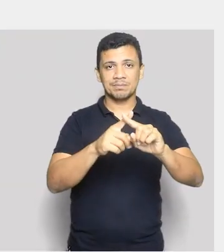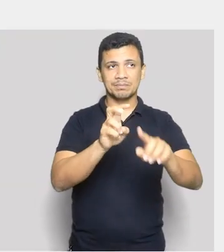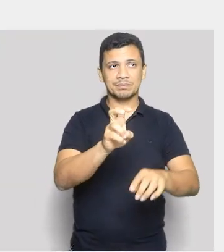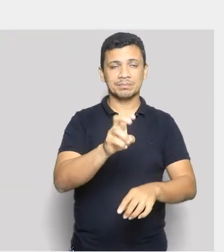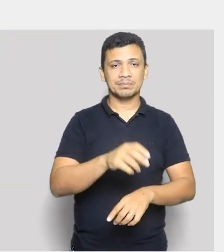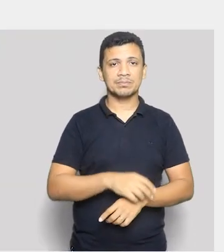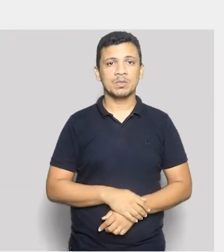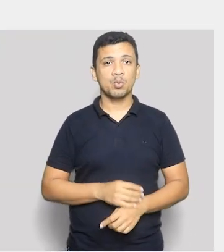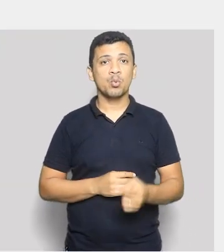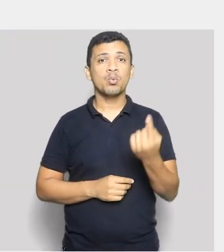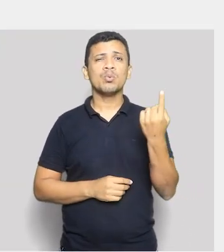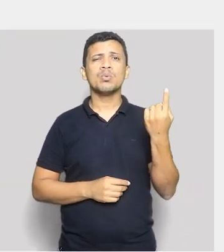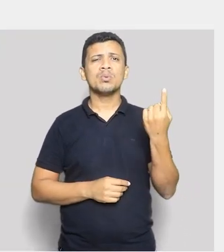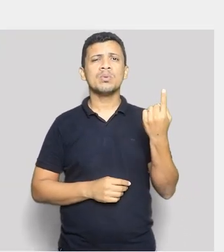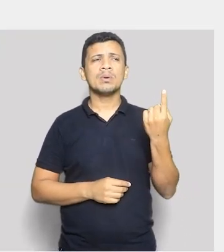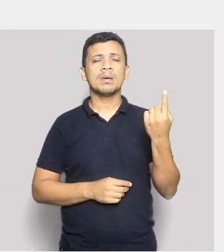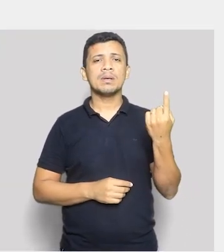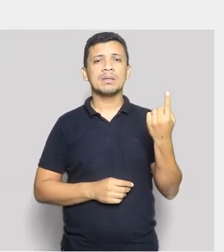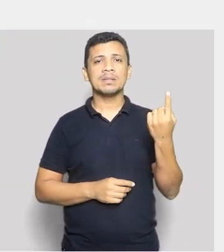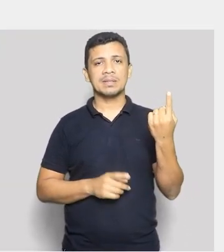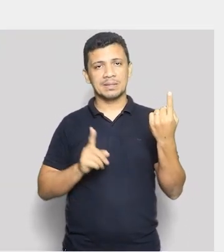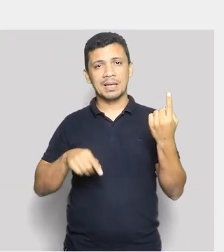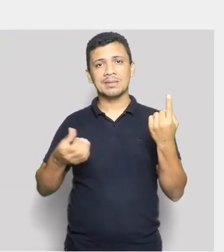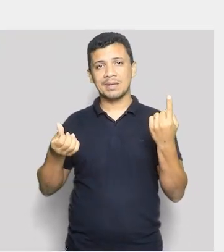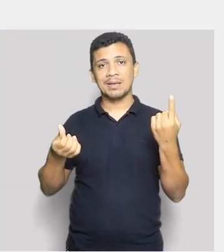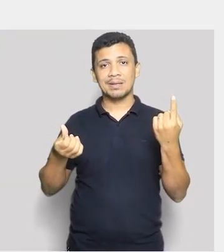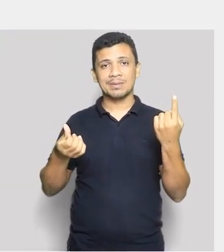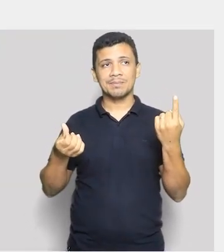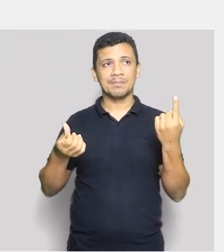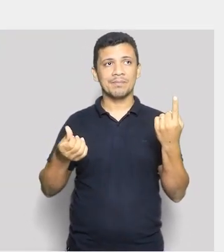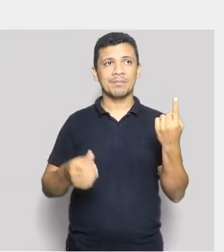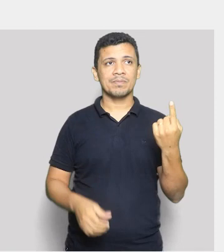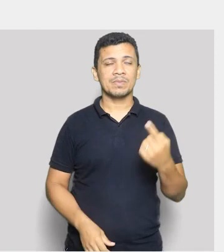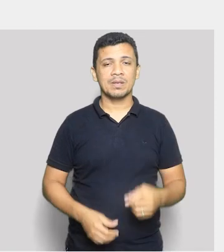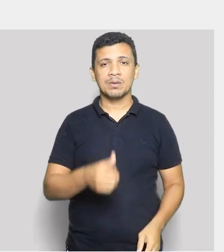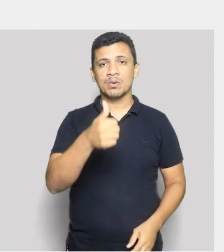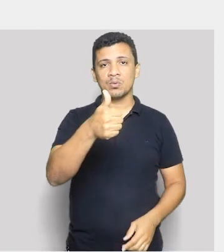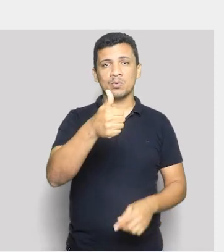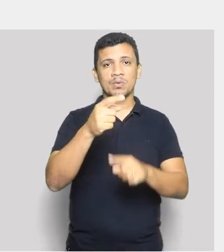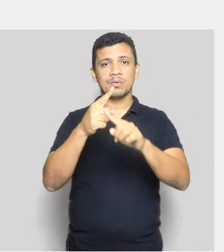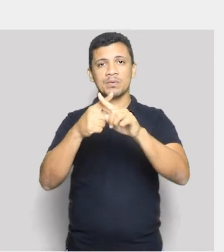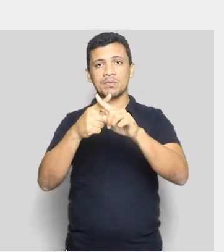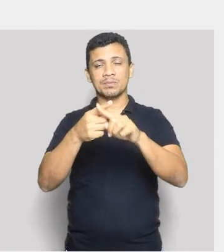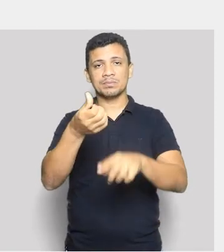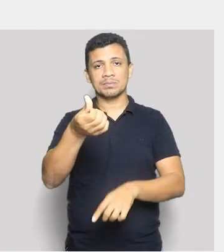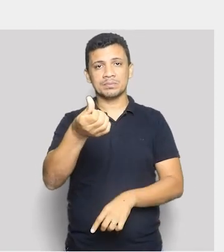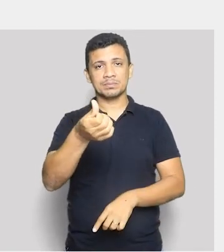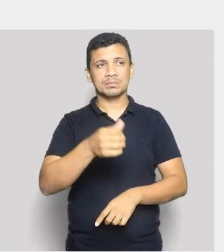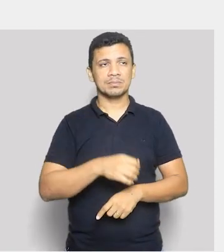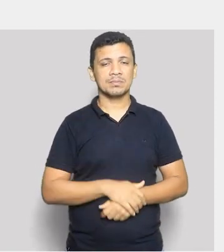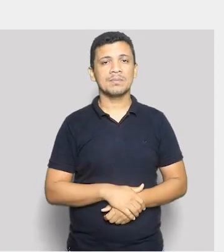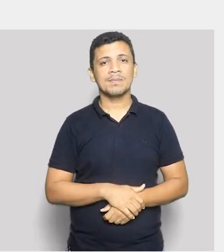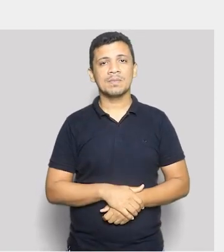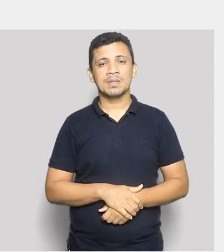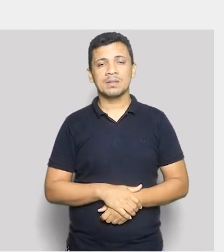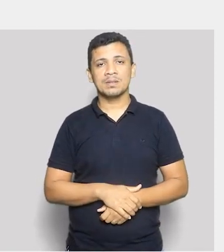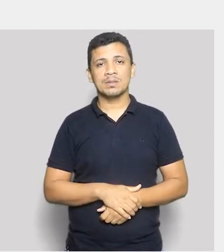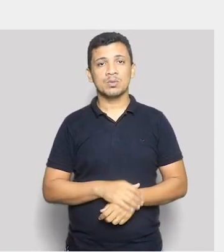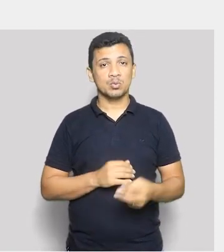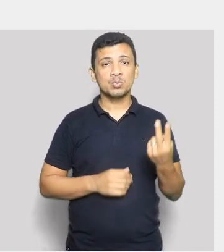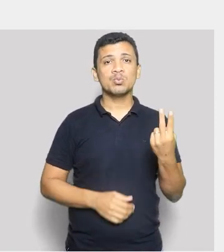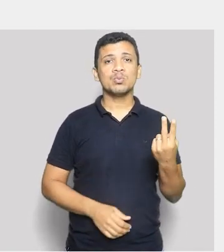certo? O 1, o peso dele é 6. Uma interrupção aconteceu em 6 dias, certo?